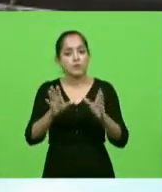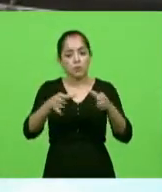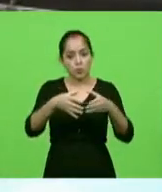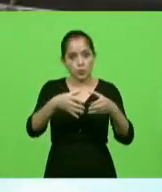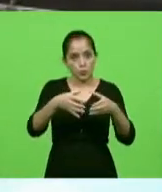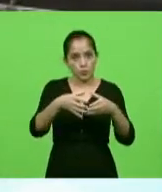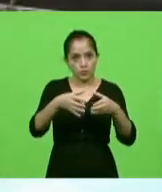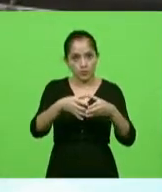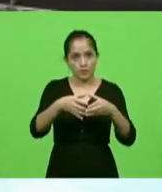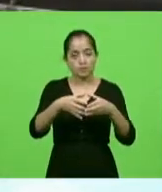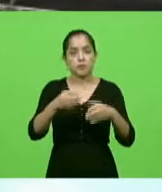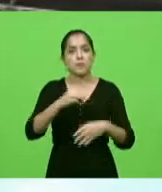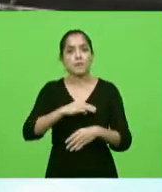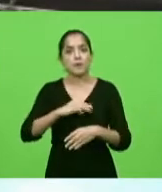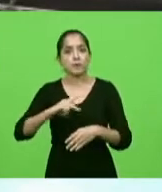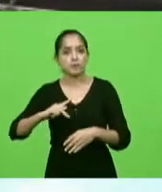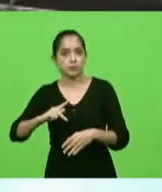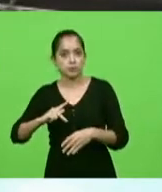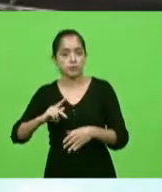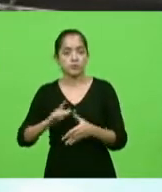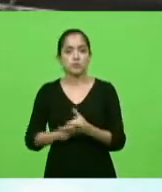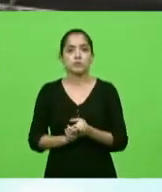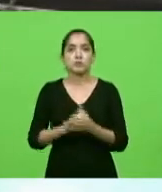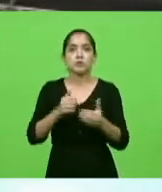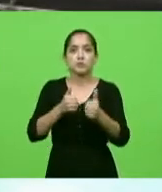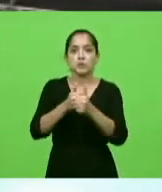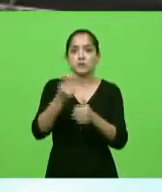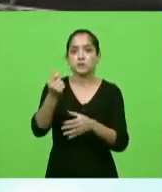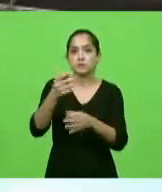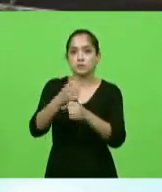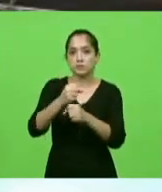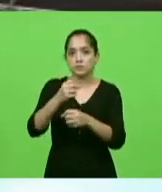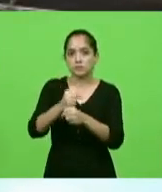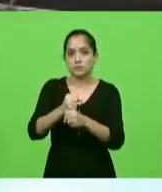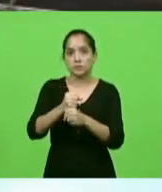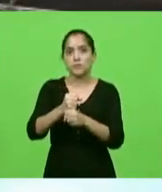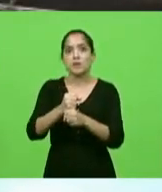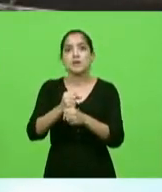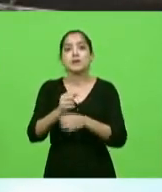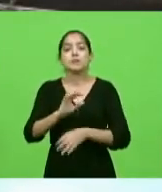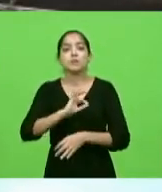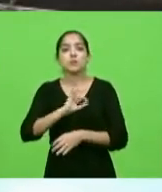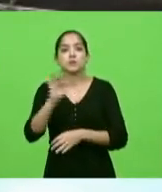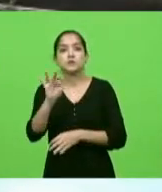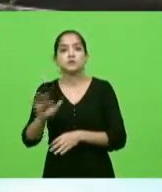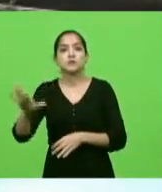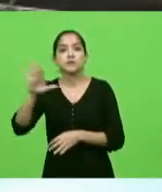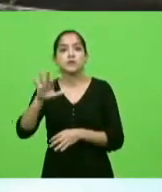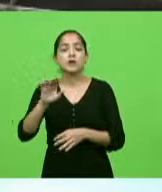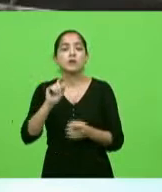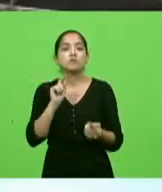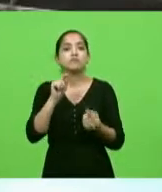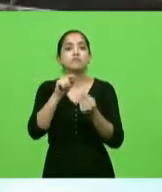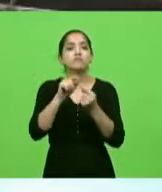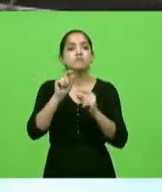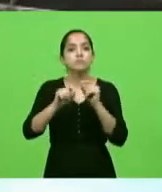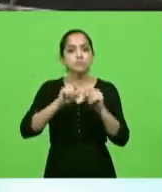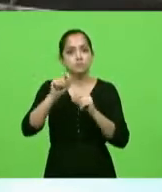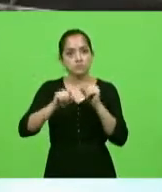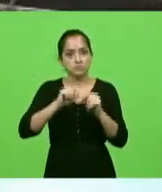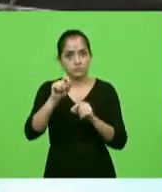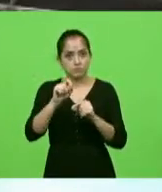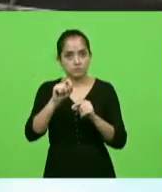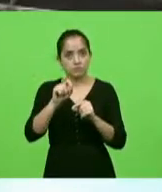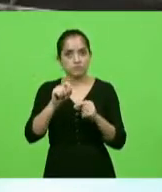equipe composta pelo Ministério Público, Tribunal de Contas e Polícia Federal, constatou-se